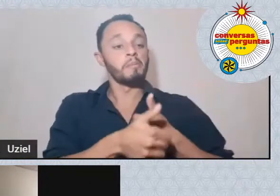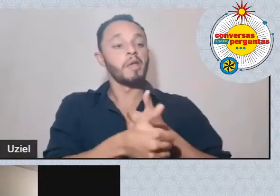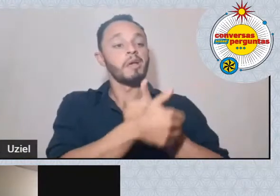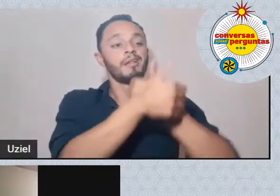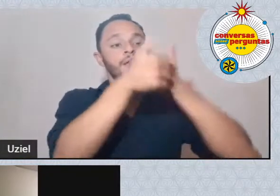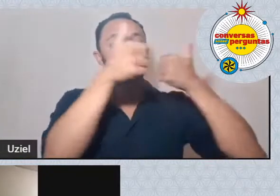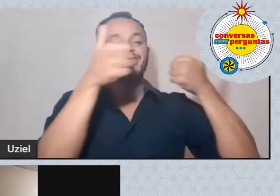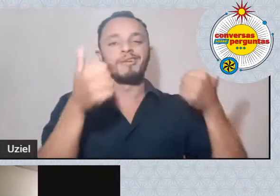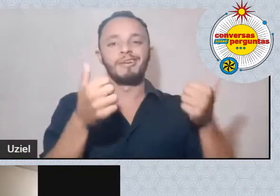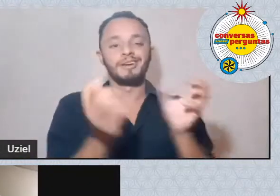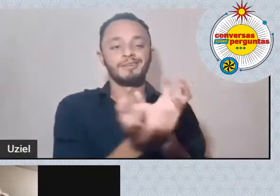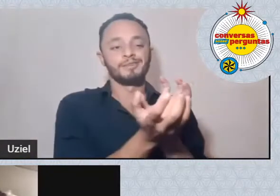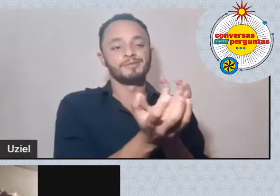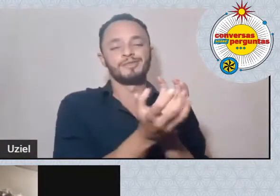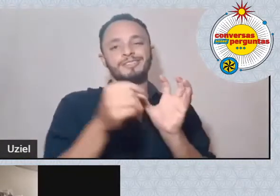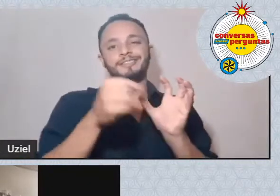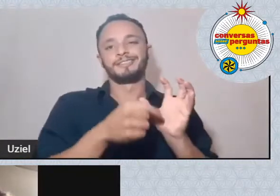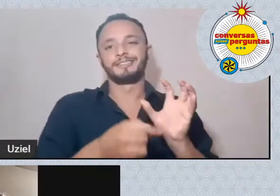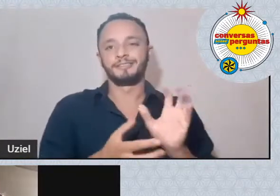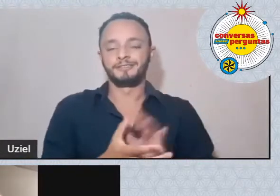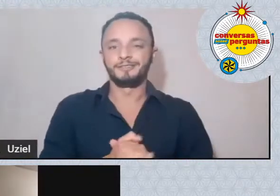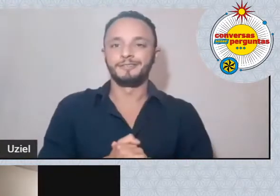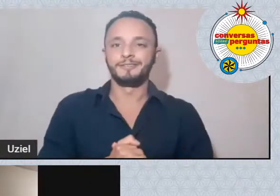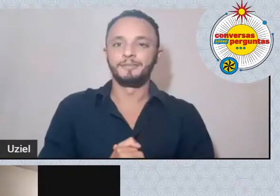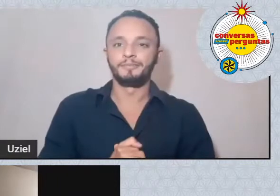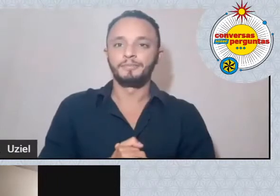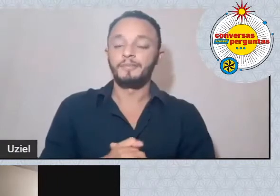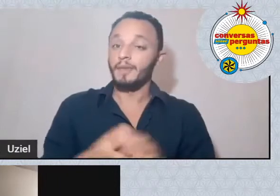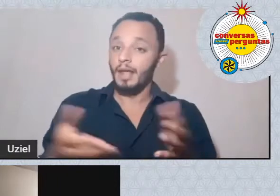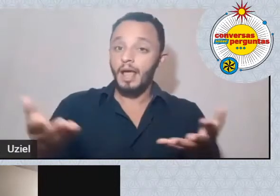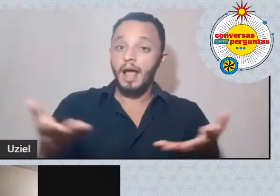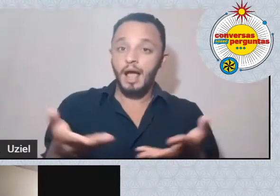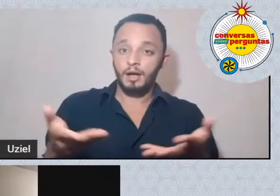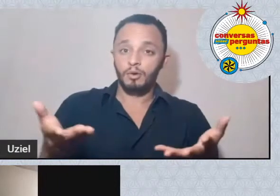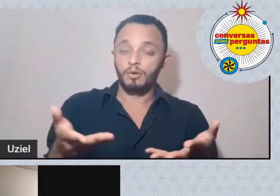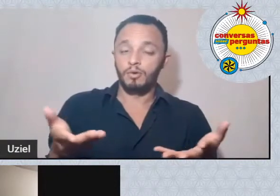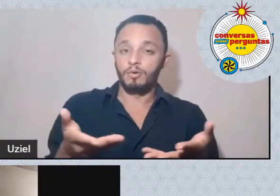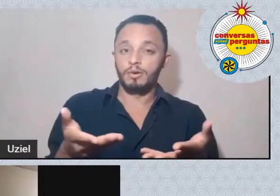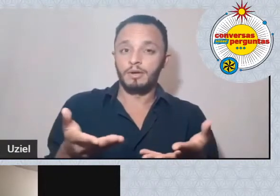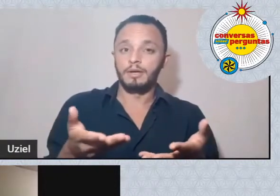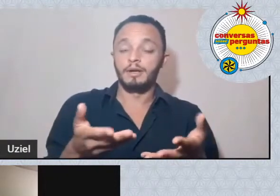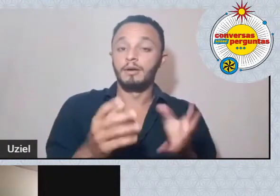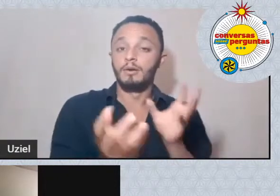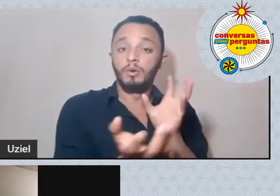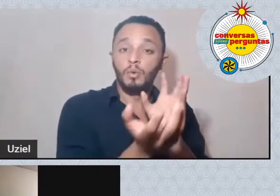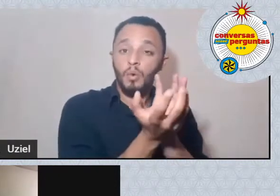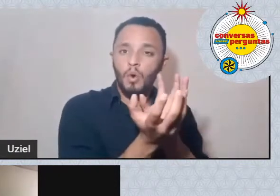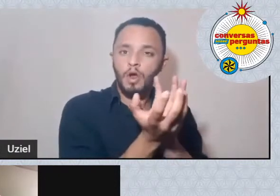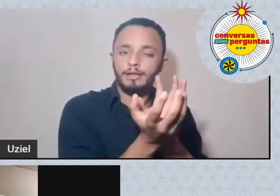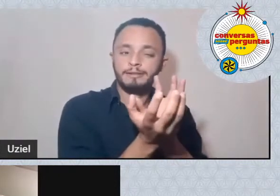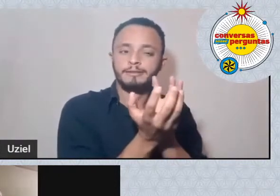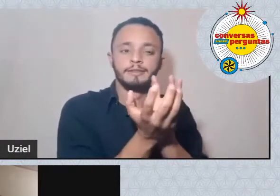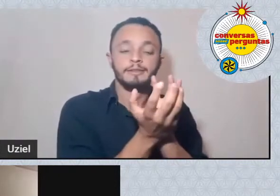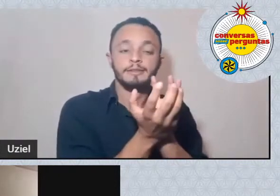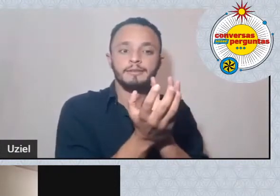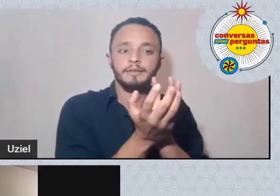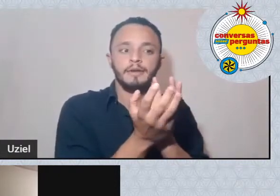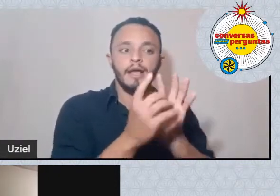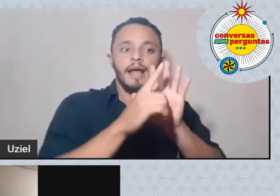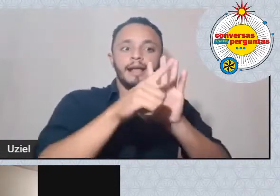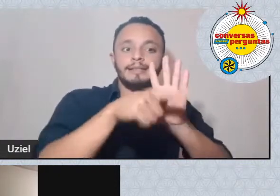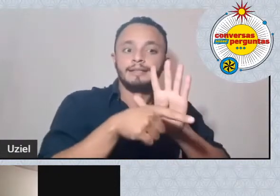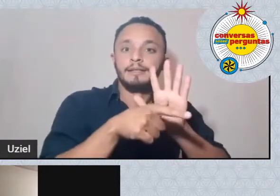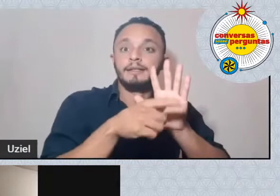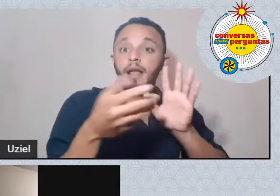diferenças. Mas os nossos coletivos, porque foram muito, talvez, chegaram um pouco atrasados, agora eles estão um pouco adiantados